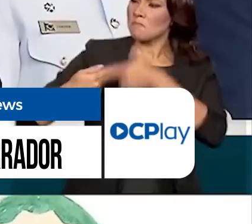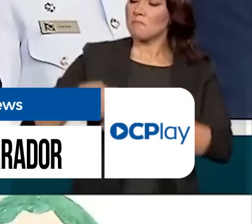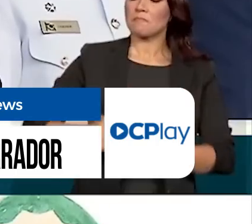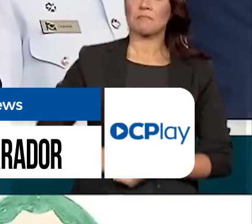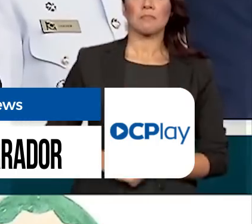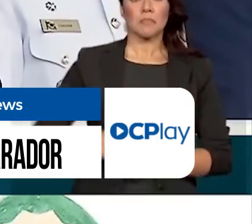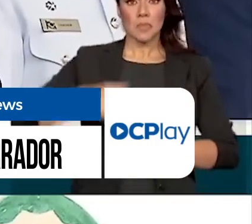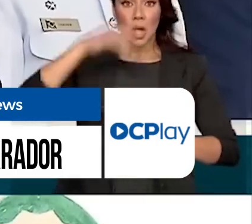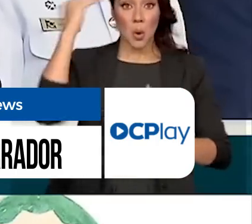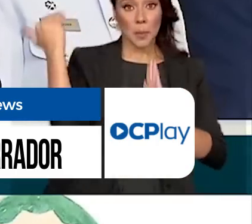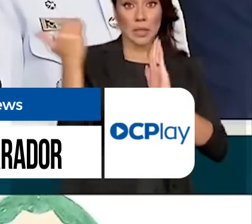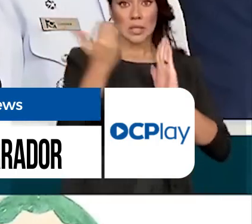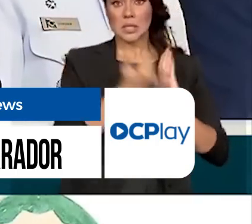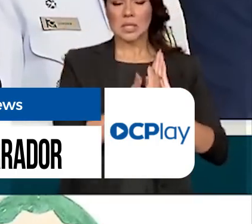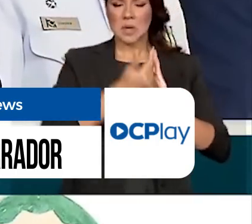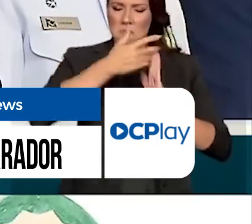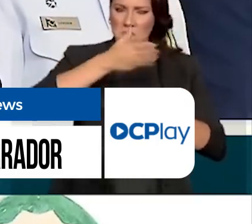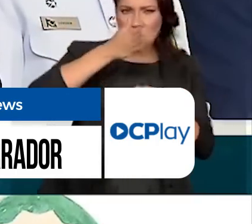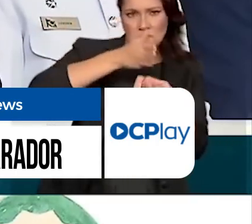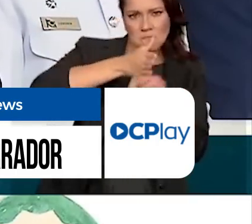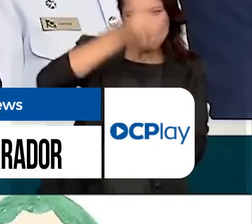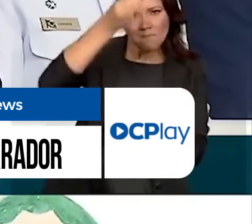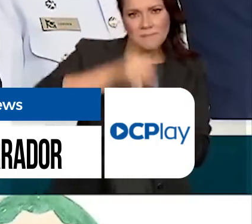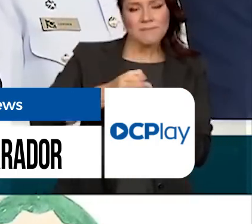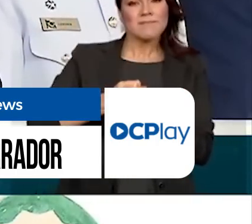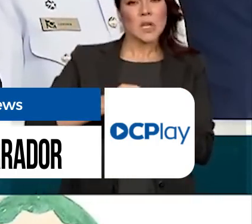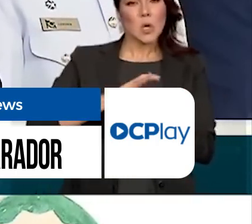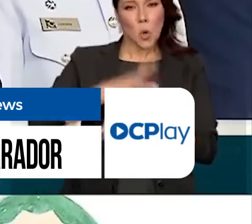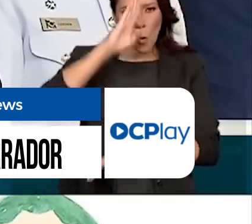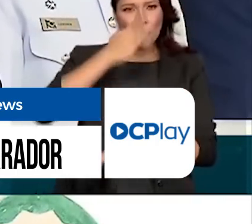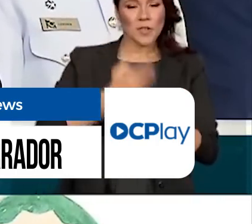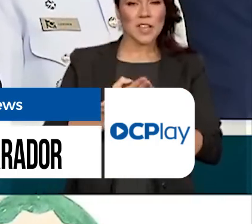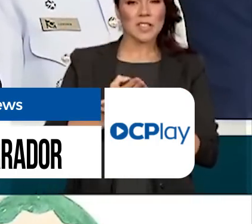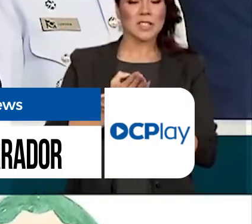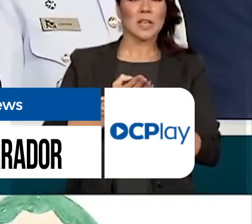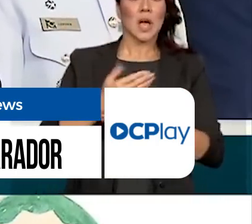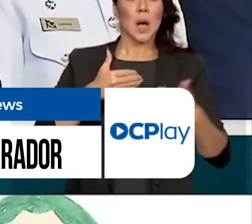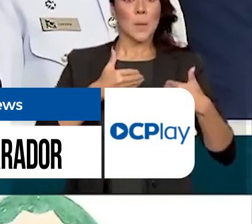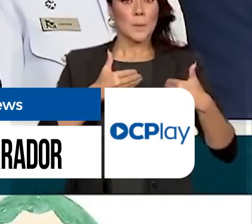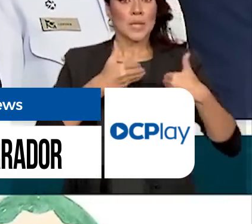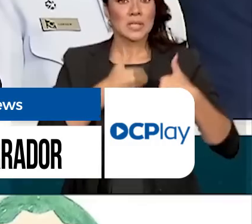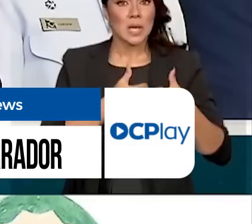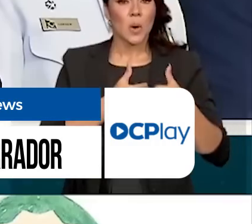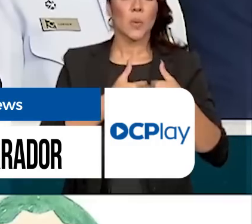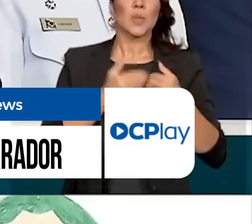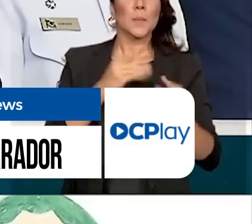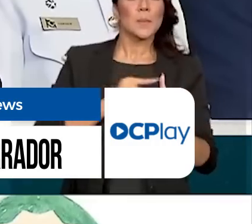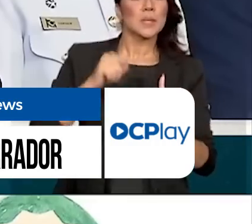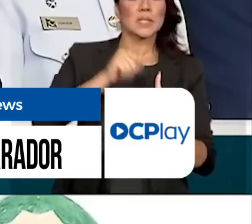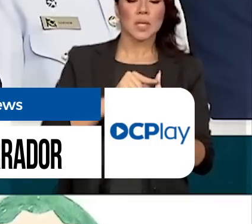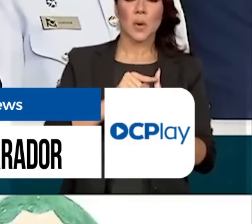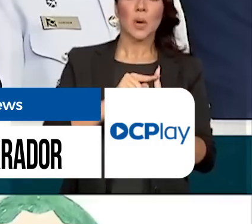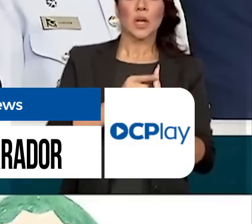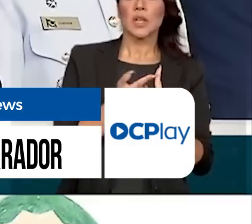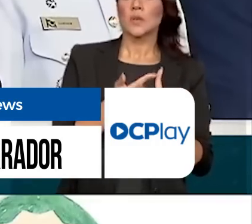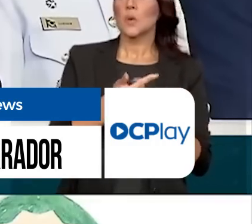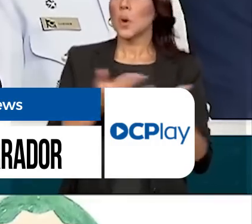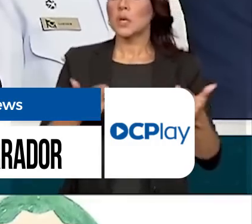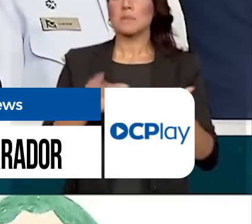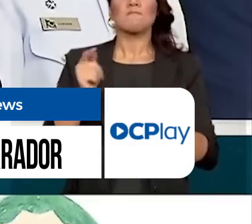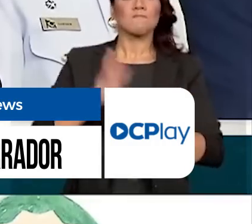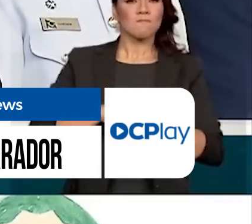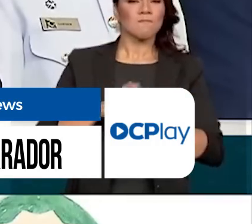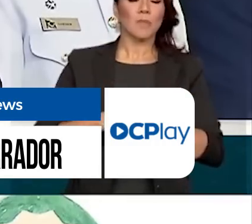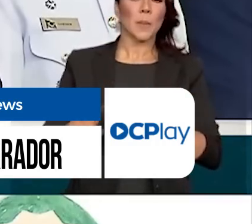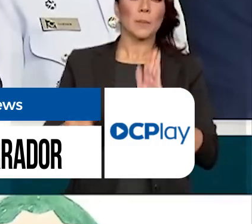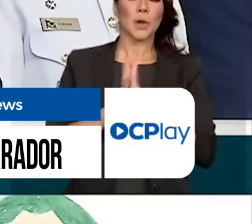ao cumprir com tenacidade e altruísmo a missão e as atribuições subsidiárias que competem à